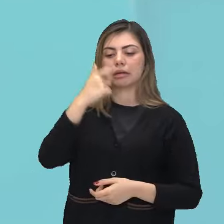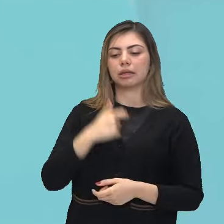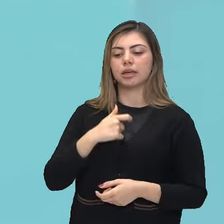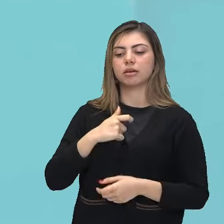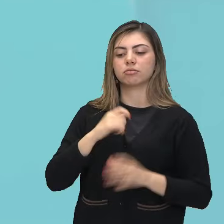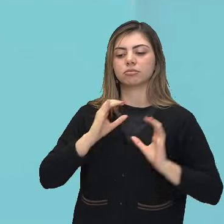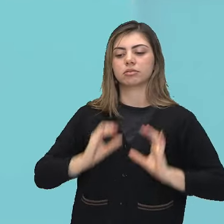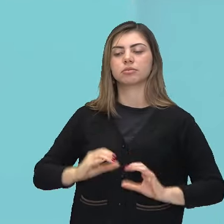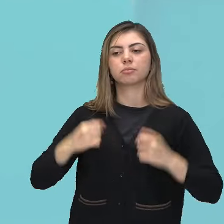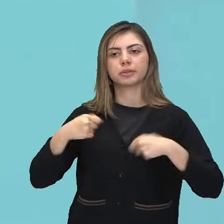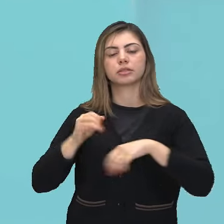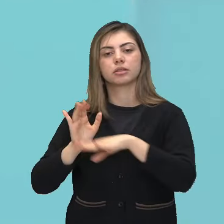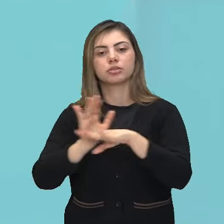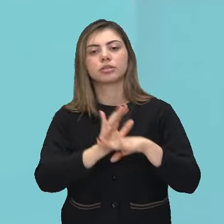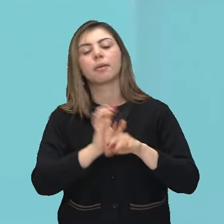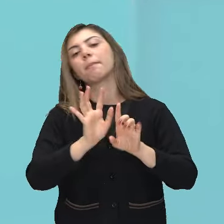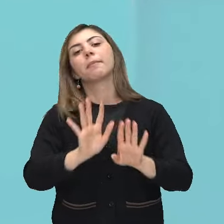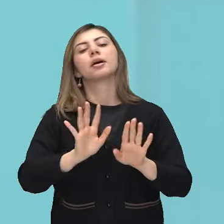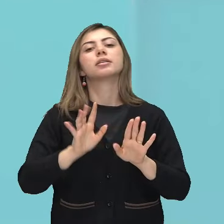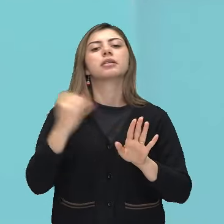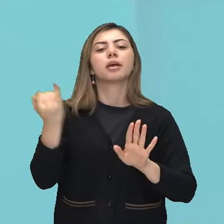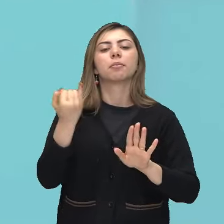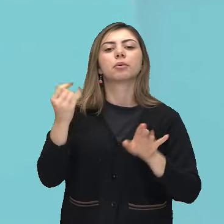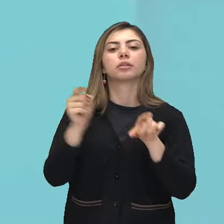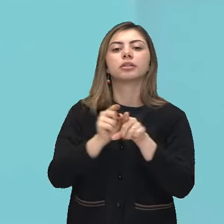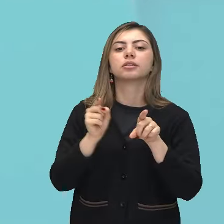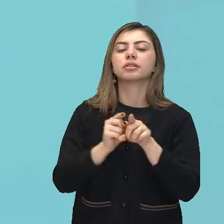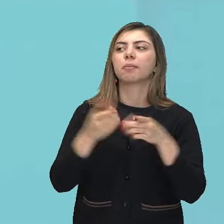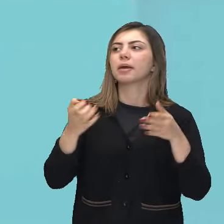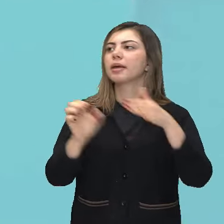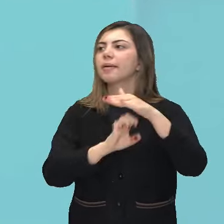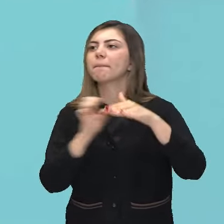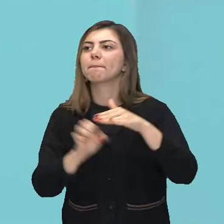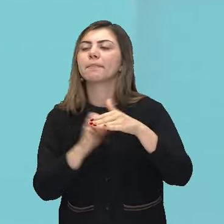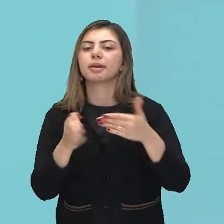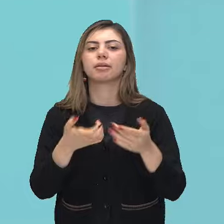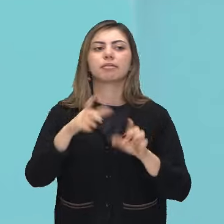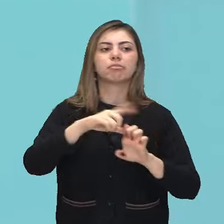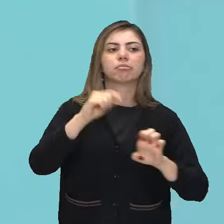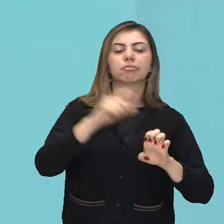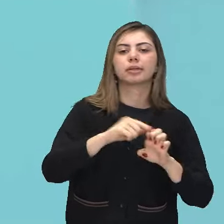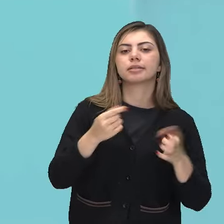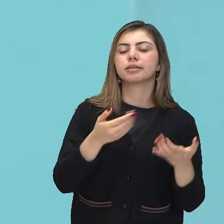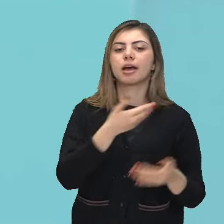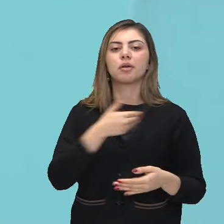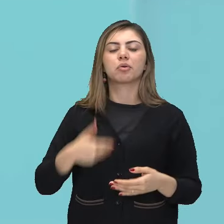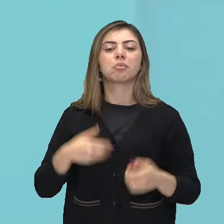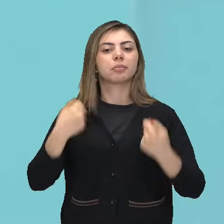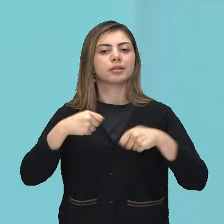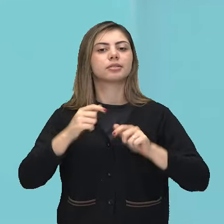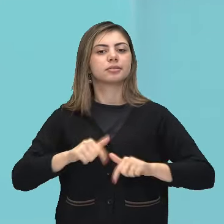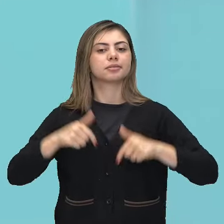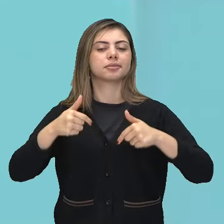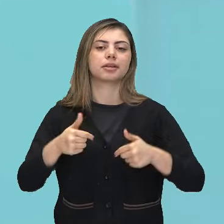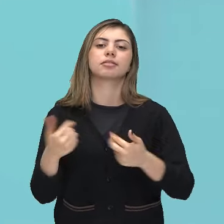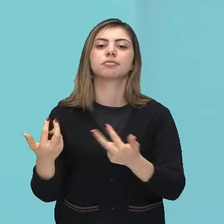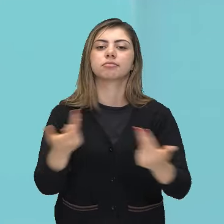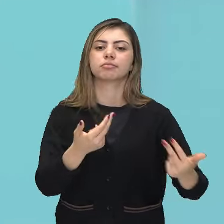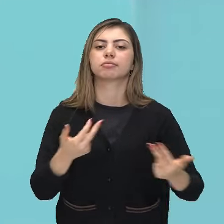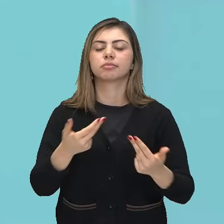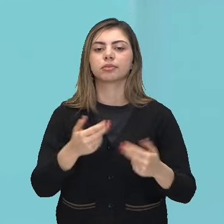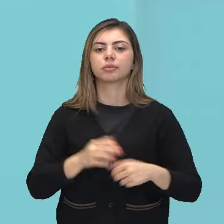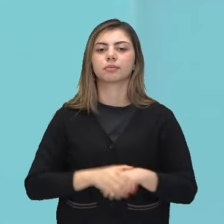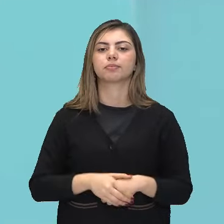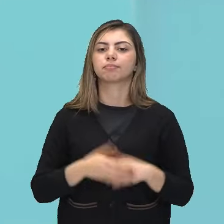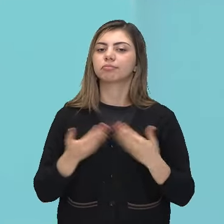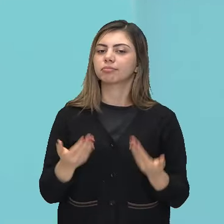contribuir mas é importante também que grandes empresas que empresários governo esteja empenhado numa solução a gente